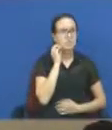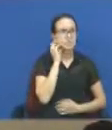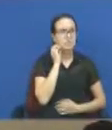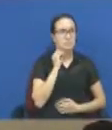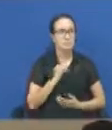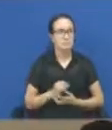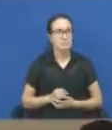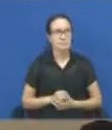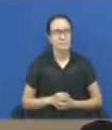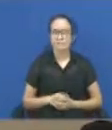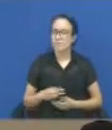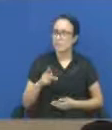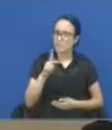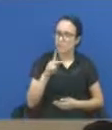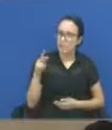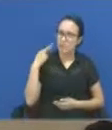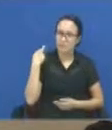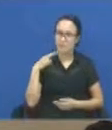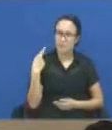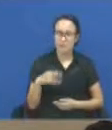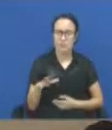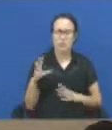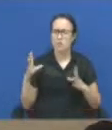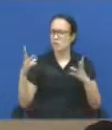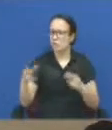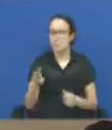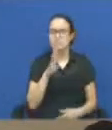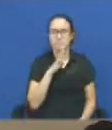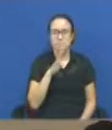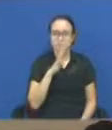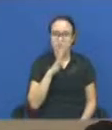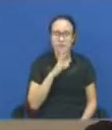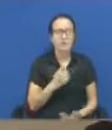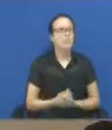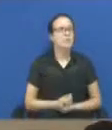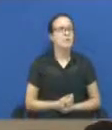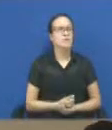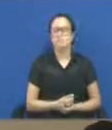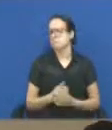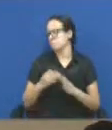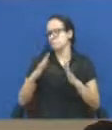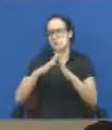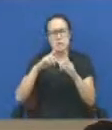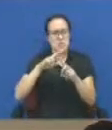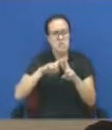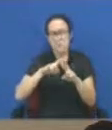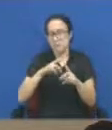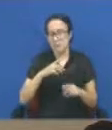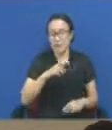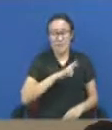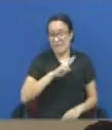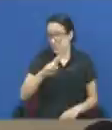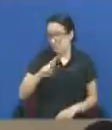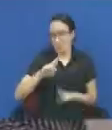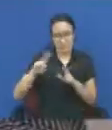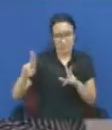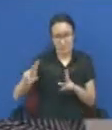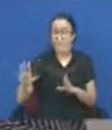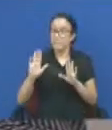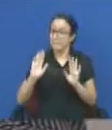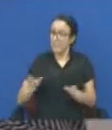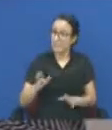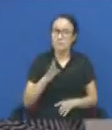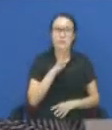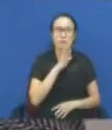Presidente Ronei Martins, como é de conhecimento de todos os vereadores desta casa, independente do crédito religioso, o padre Zezinho, como é chamado, padre